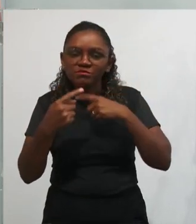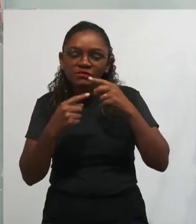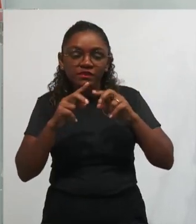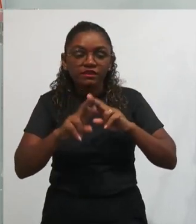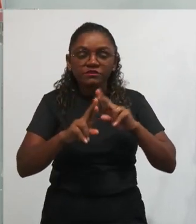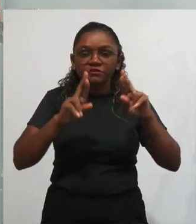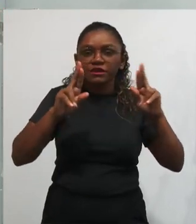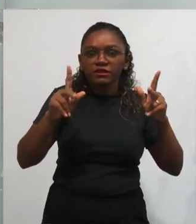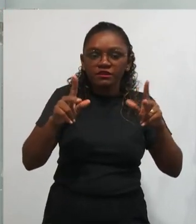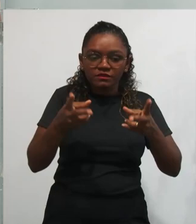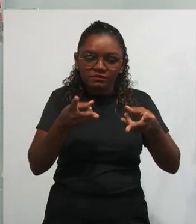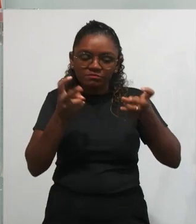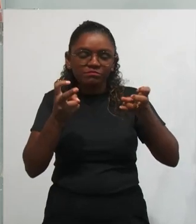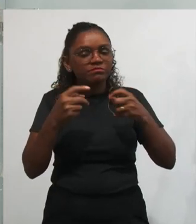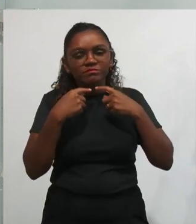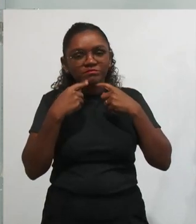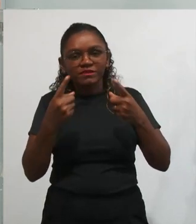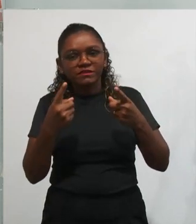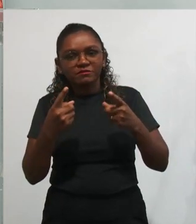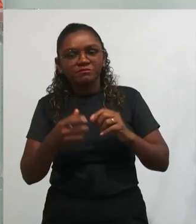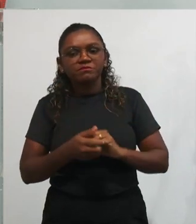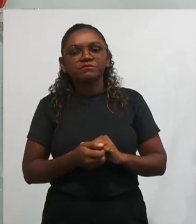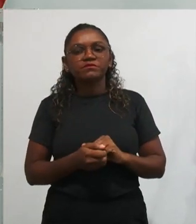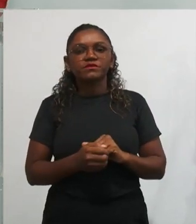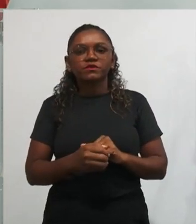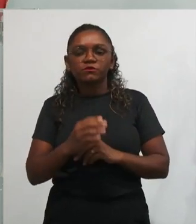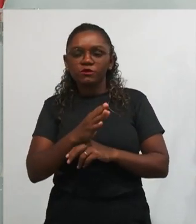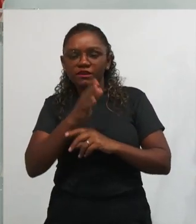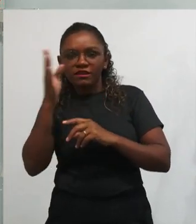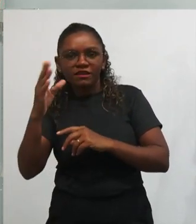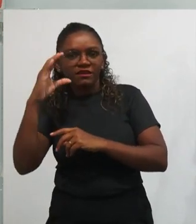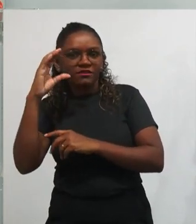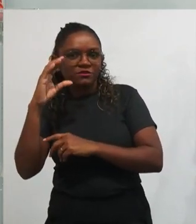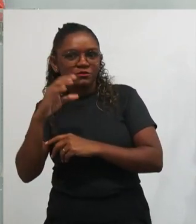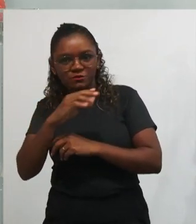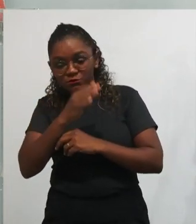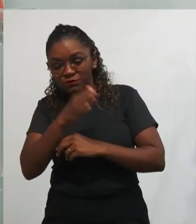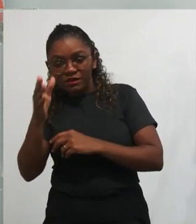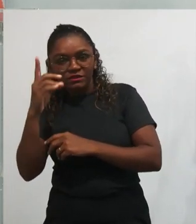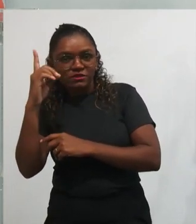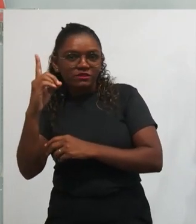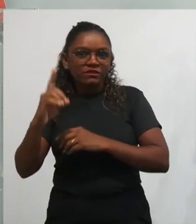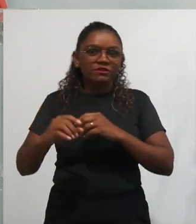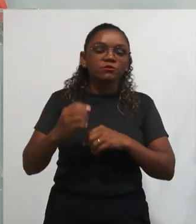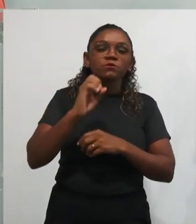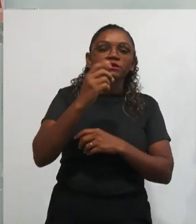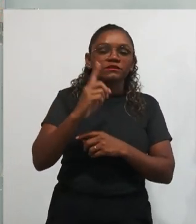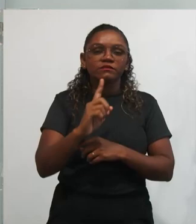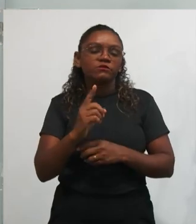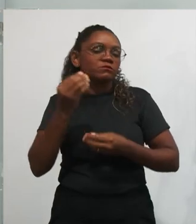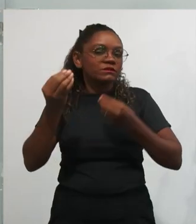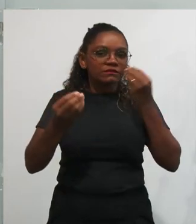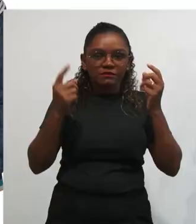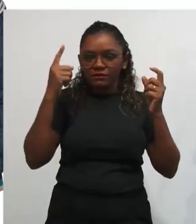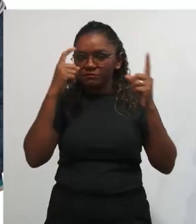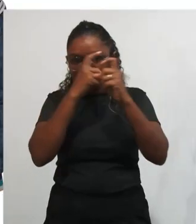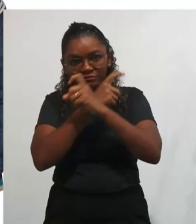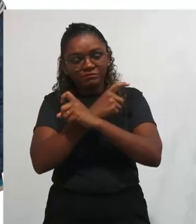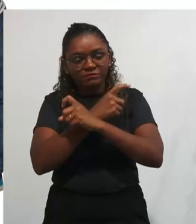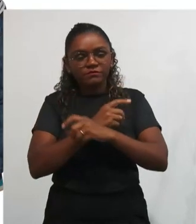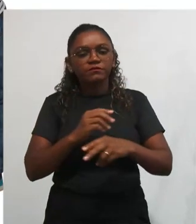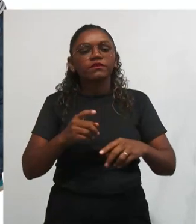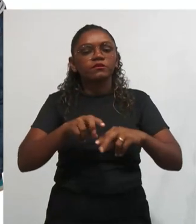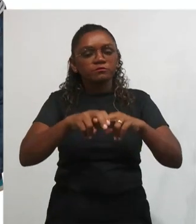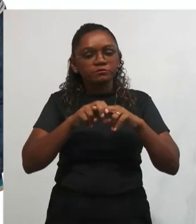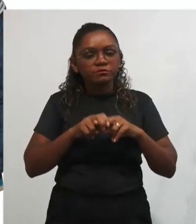da na questão mesmo do Hemisfério direito que o cérebro dele lê de uma outra maneira Tá certo voltando aqui né